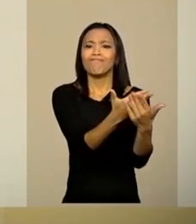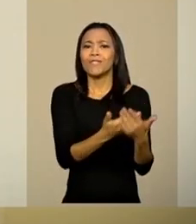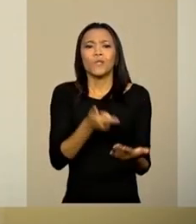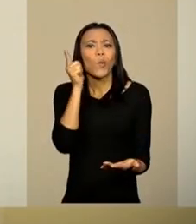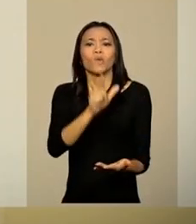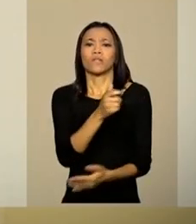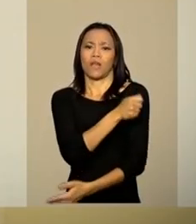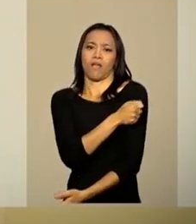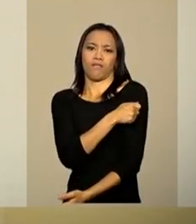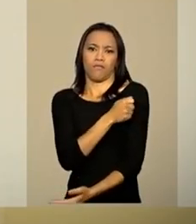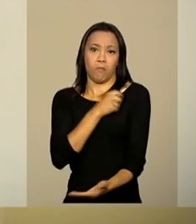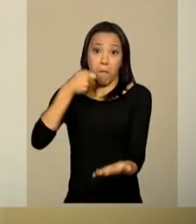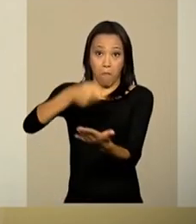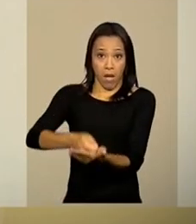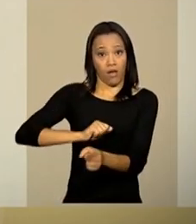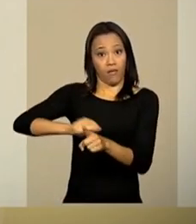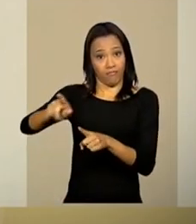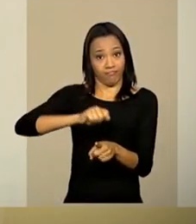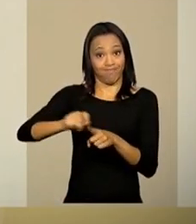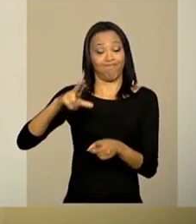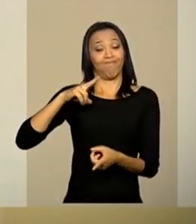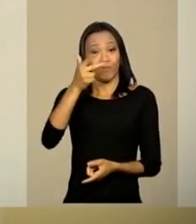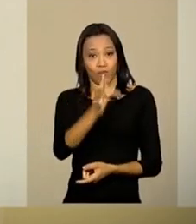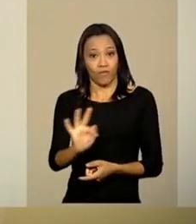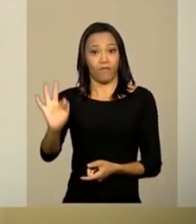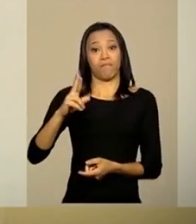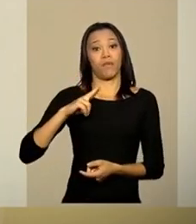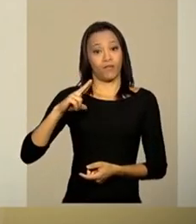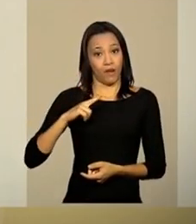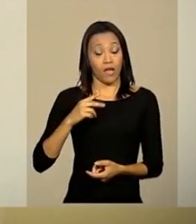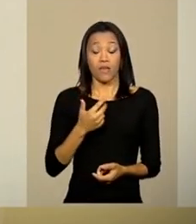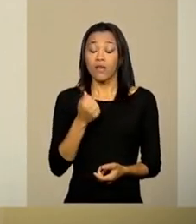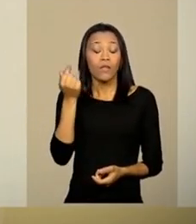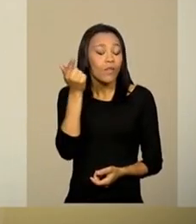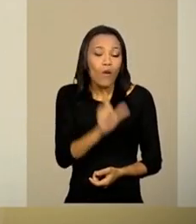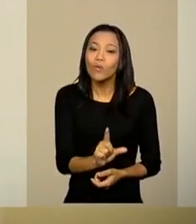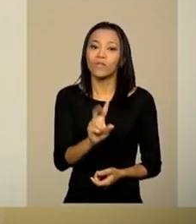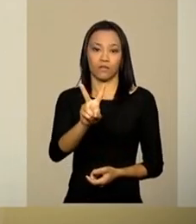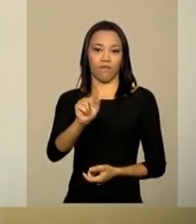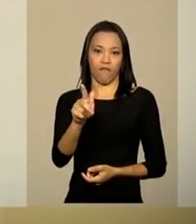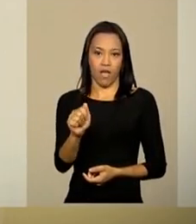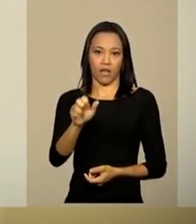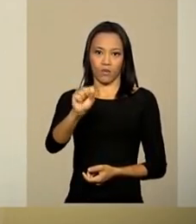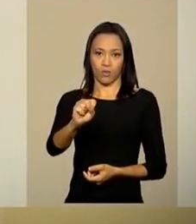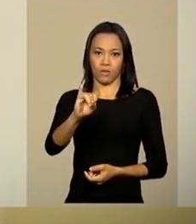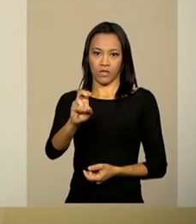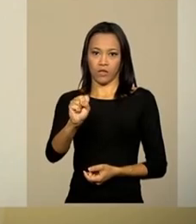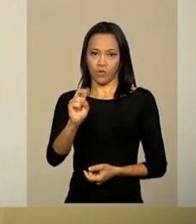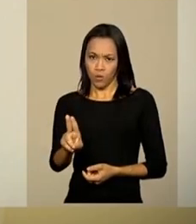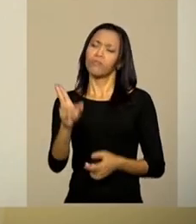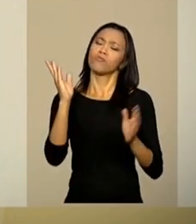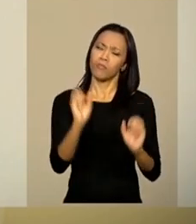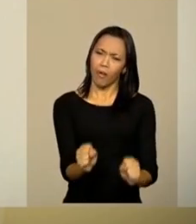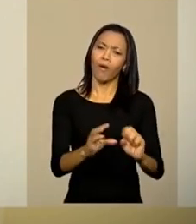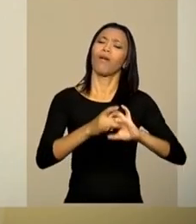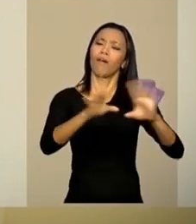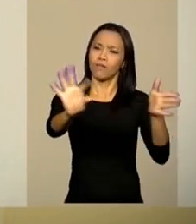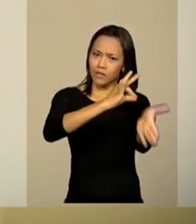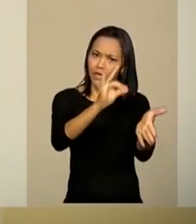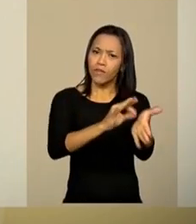a mensalidade de uma universidade particular. Então, quem não conseguir uma vaga no CESU já pode se inscrever no